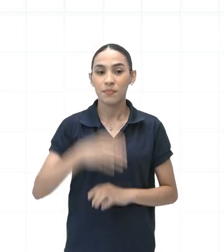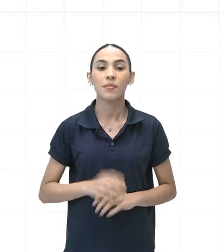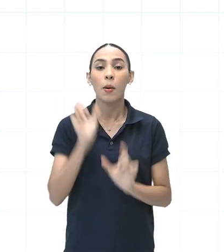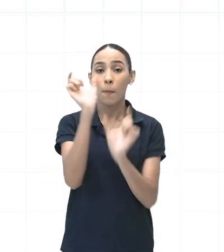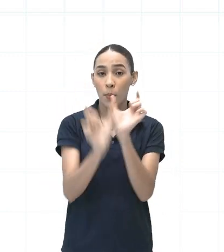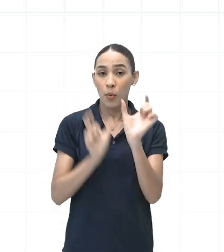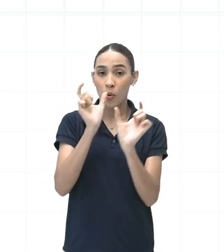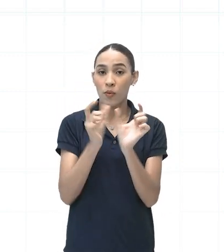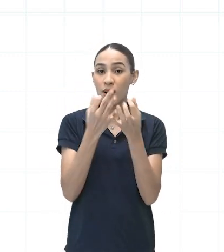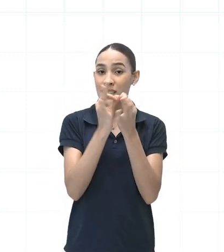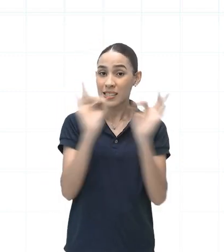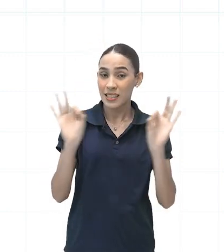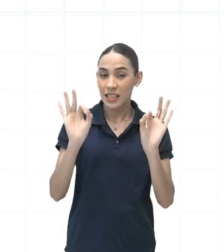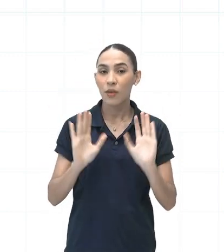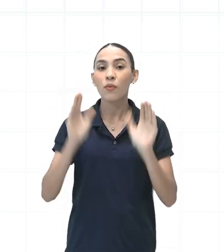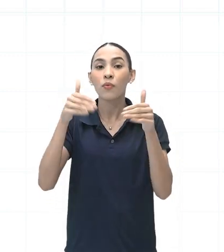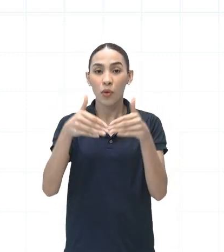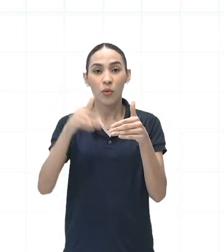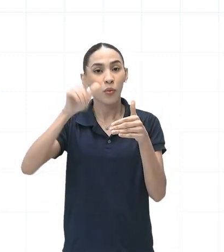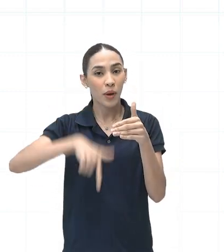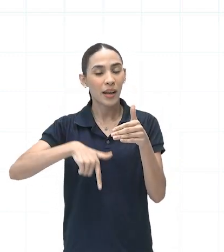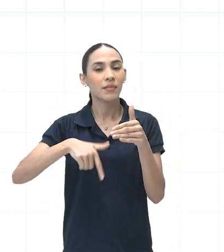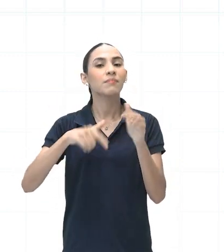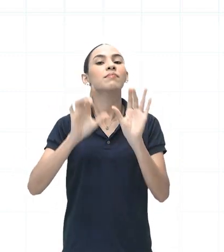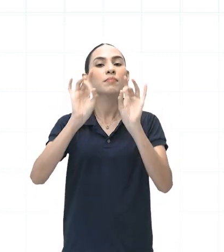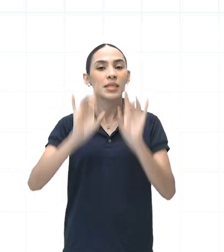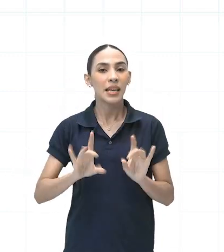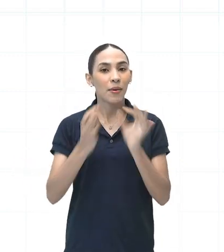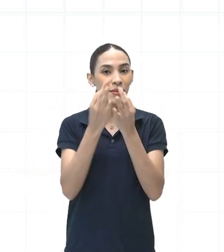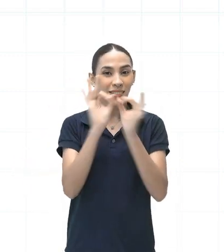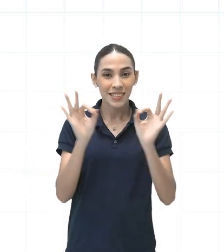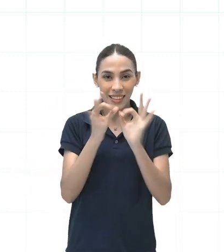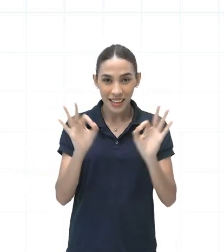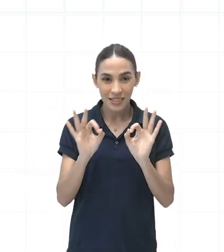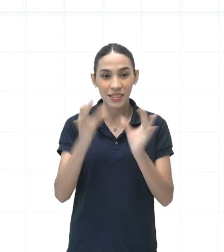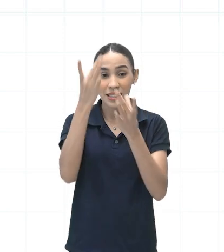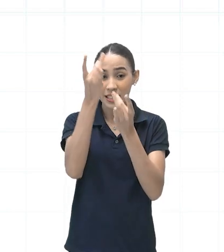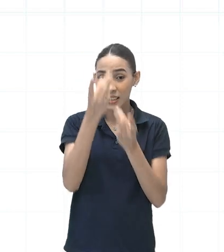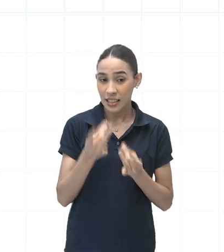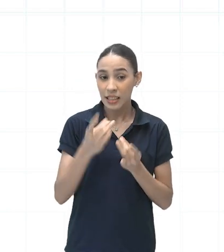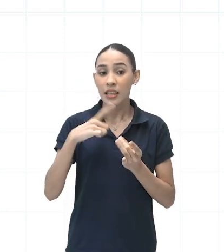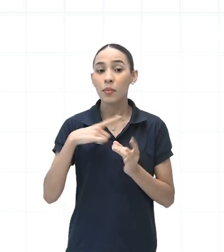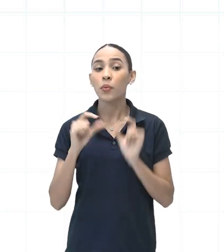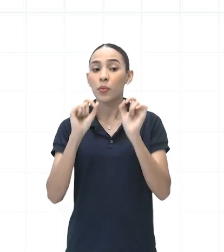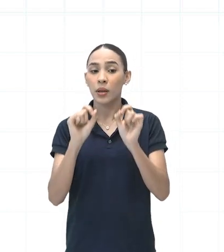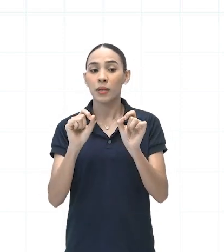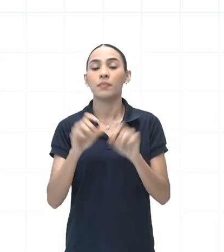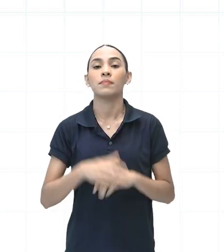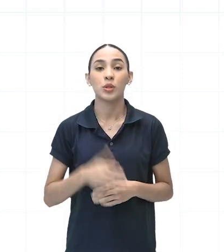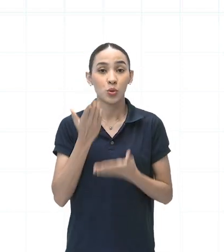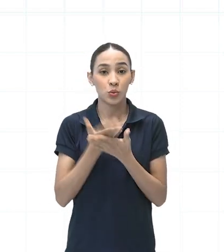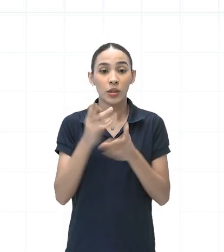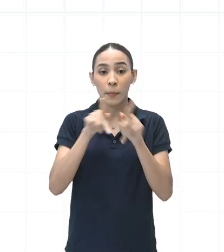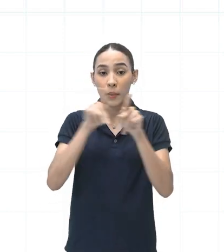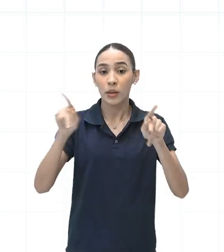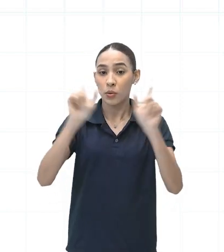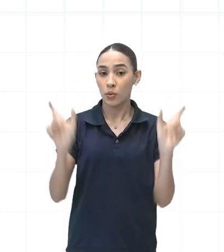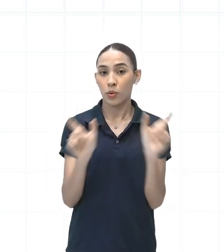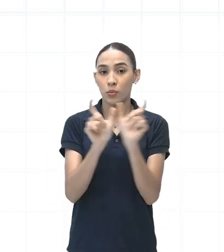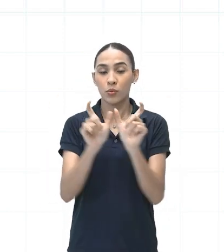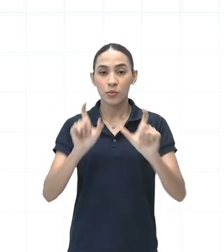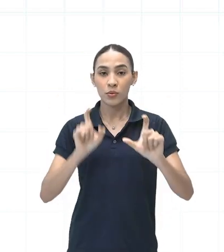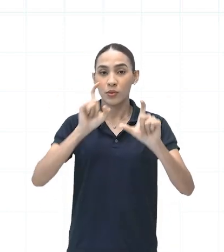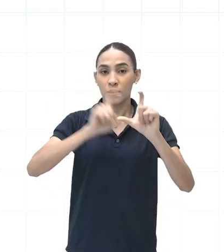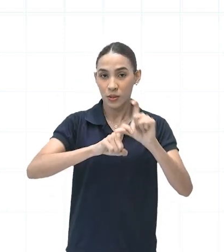a morfossintaxe, o foco especial na sintaxe. Detalhando esse objeto, vamos estudar o período composto